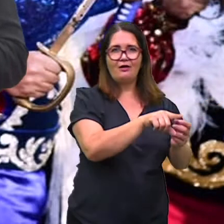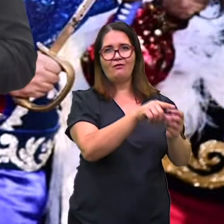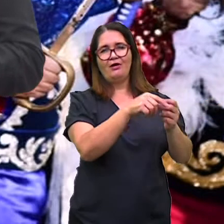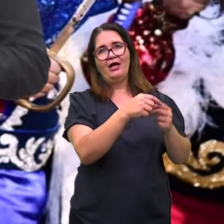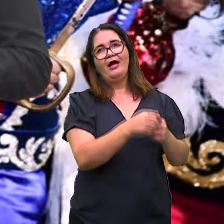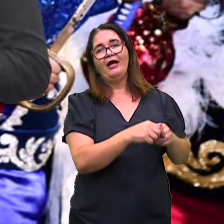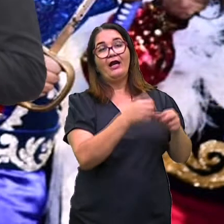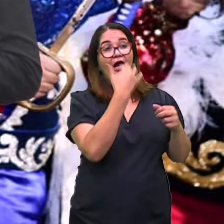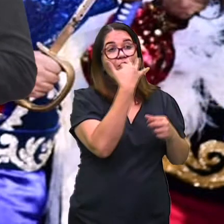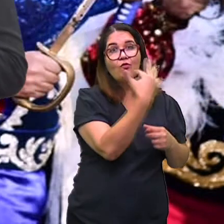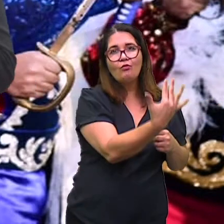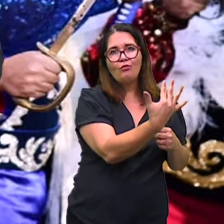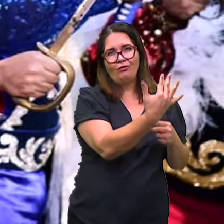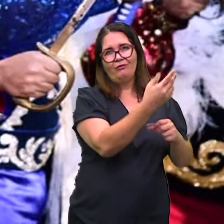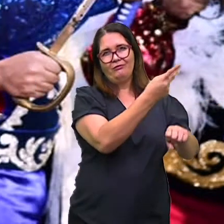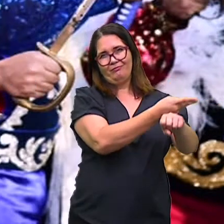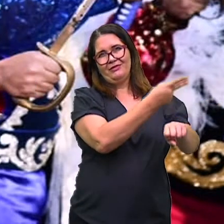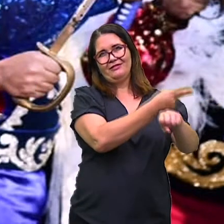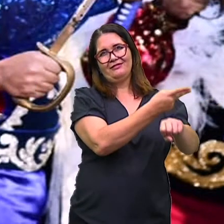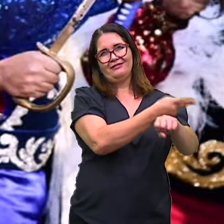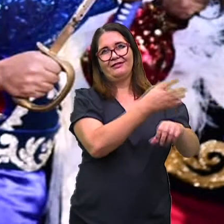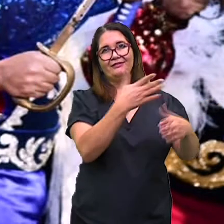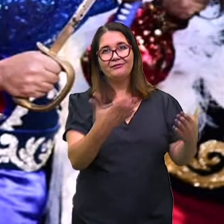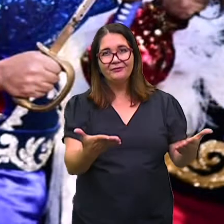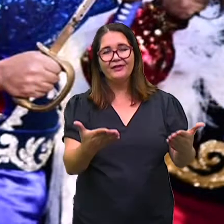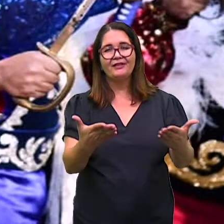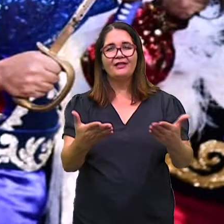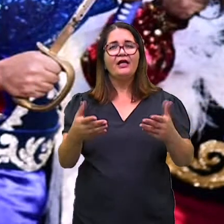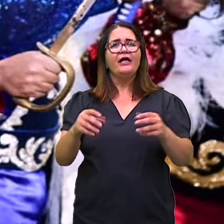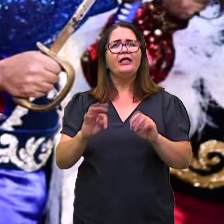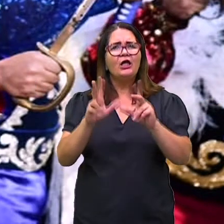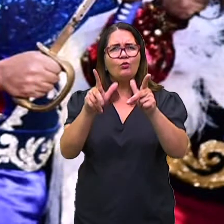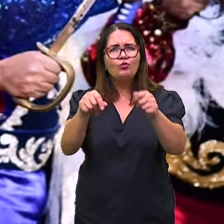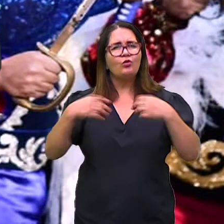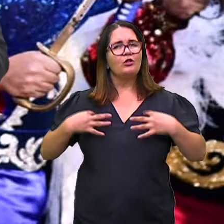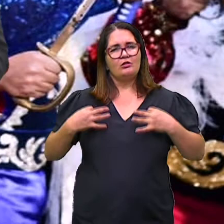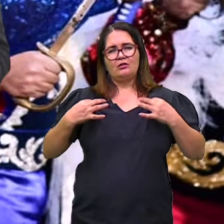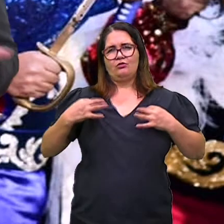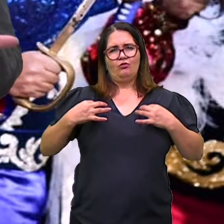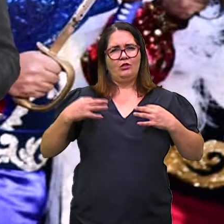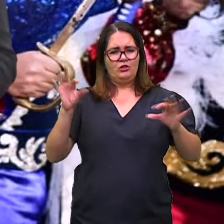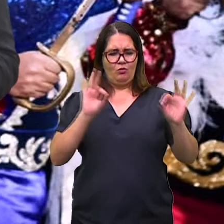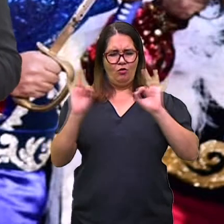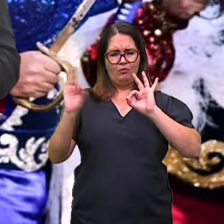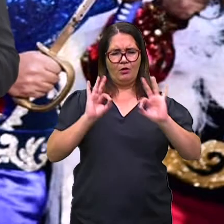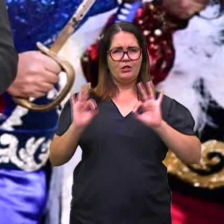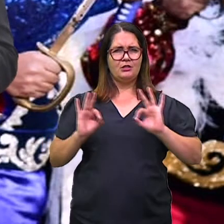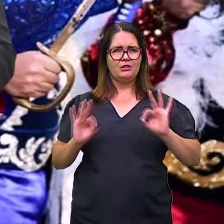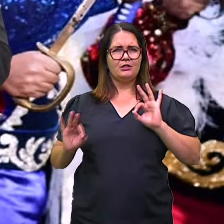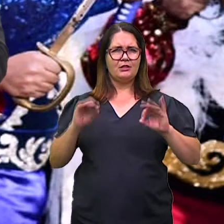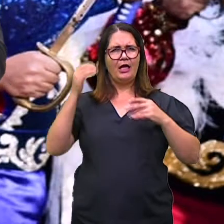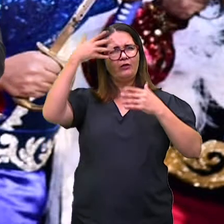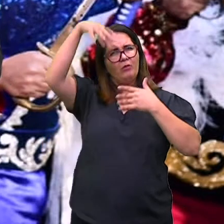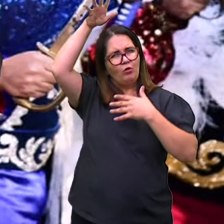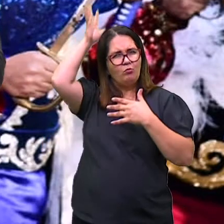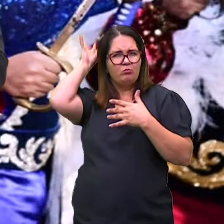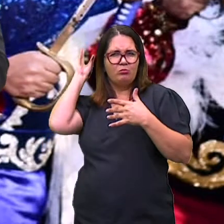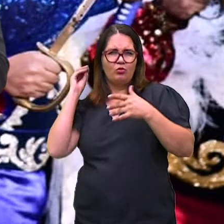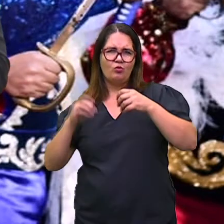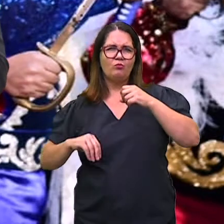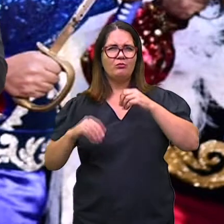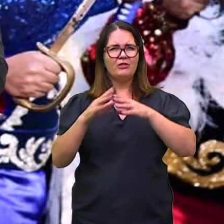cor é prateada. Todas as vestimentas são ricamente ornamentadas com plumas, metais